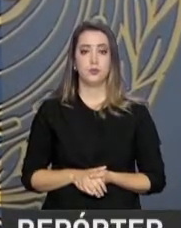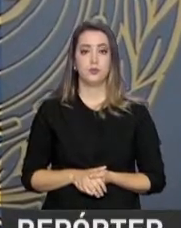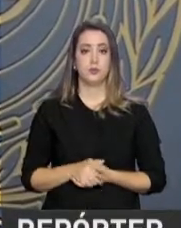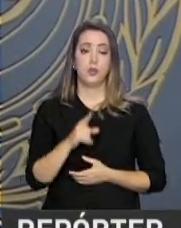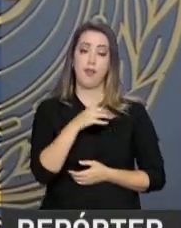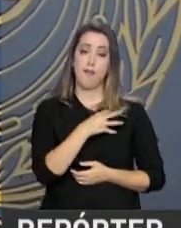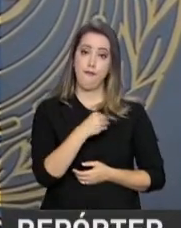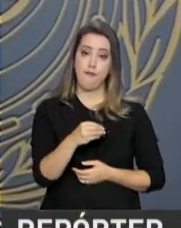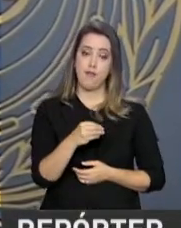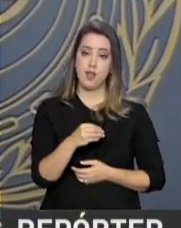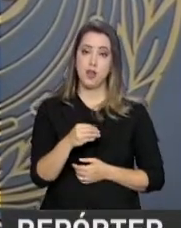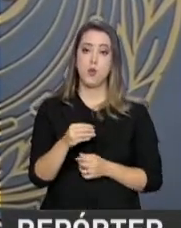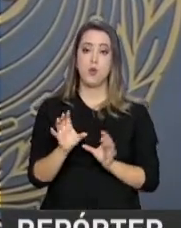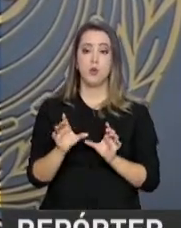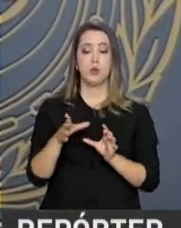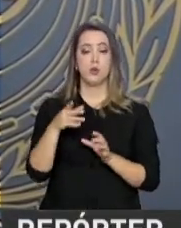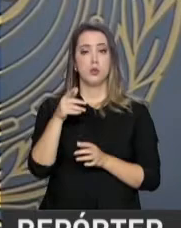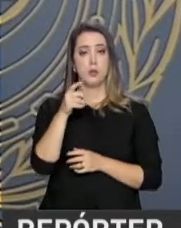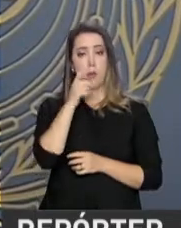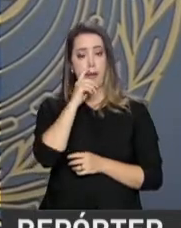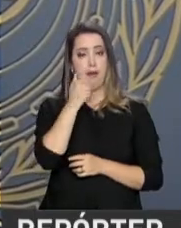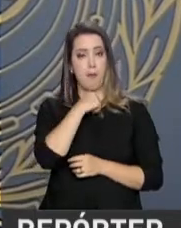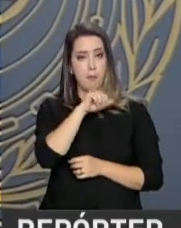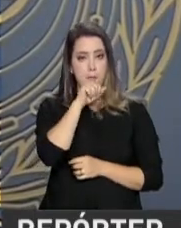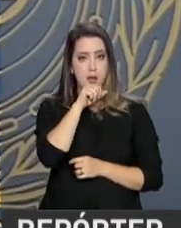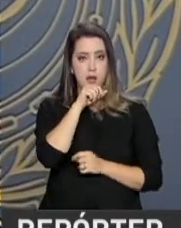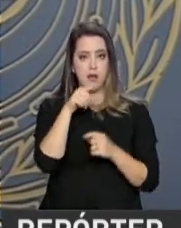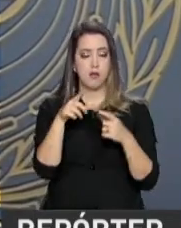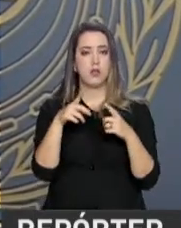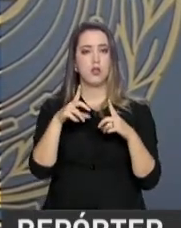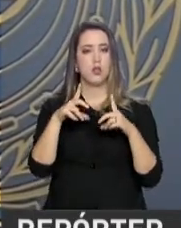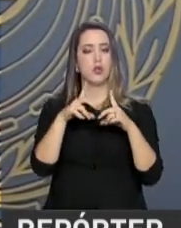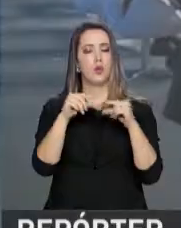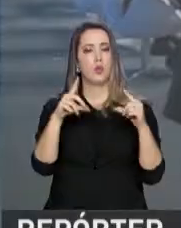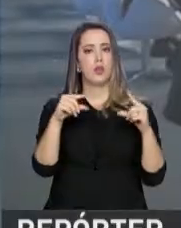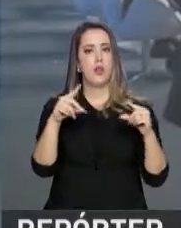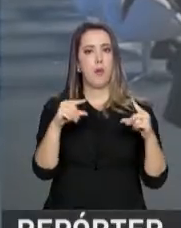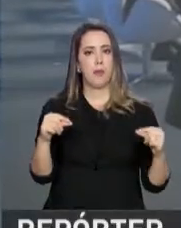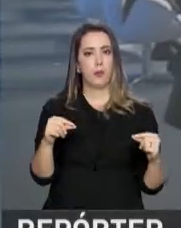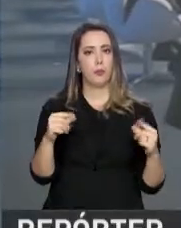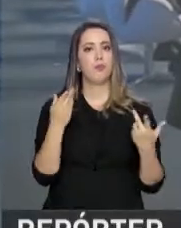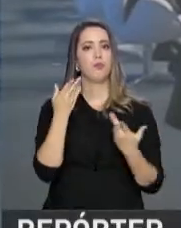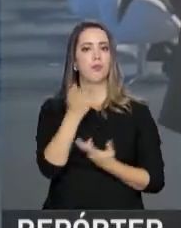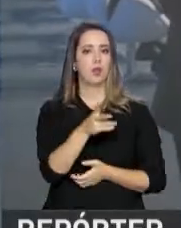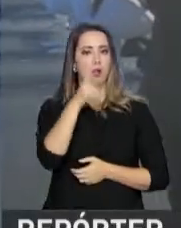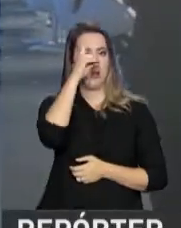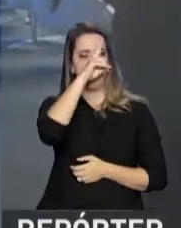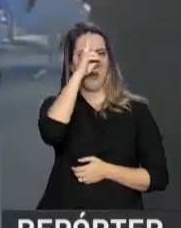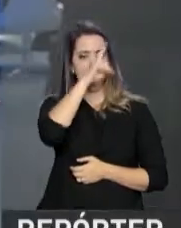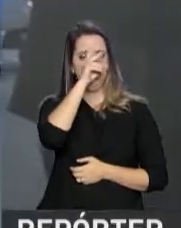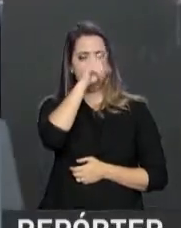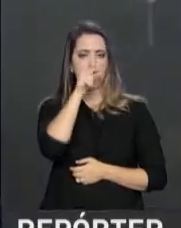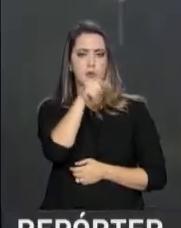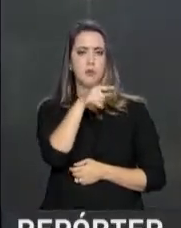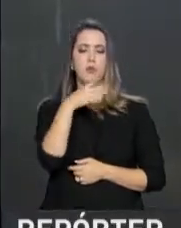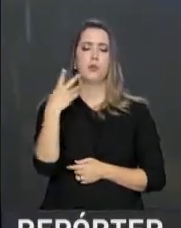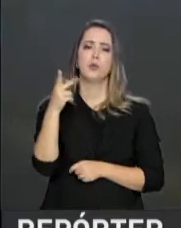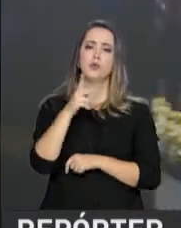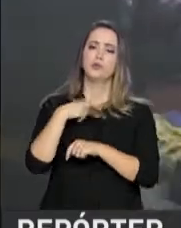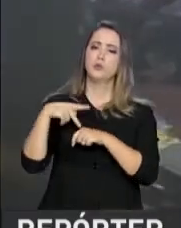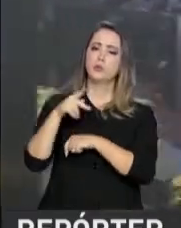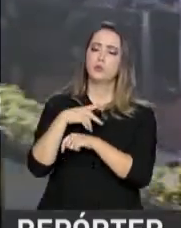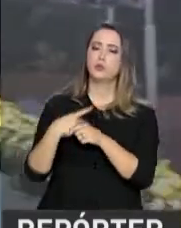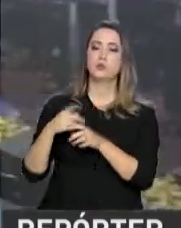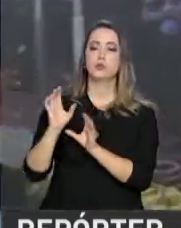libaneses o presidente michel temer lembrou dos laços existentes entre brasil e os países árabes destacou as parcerias